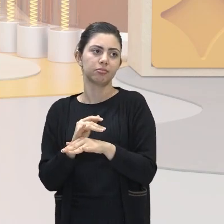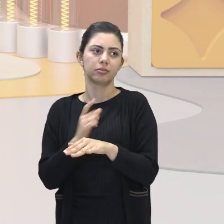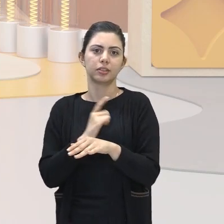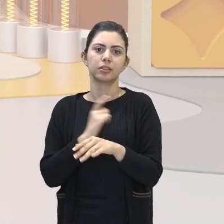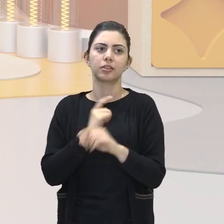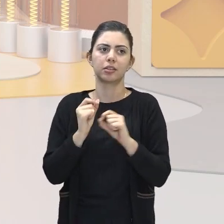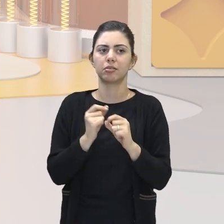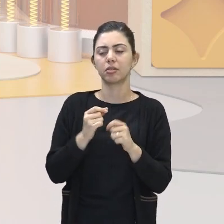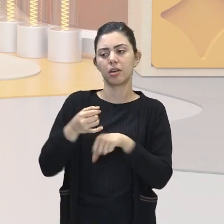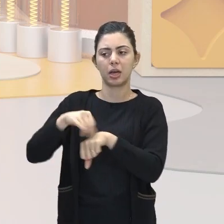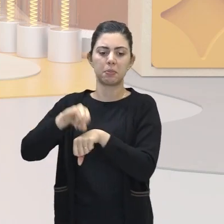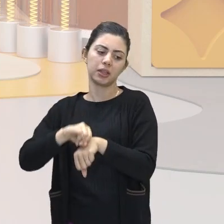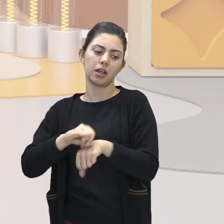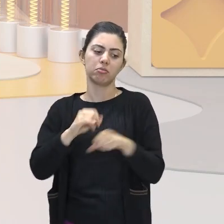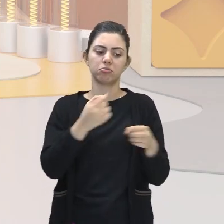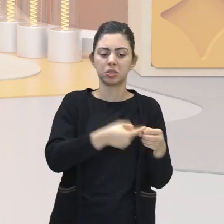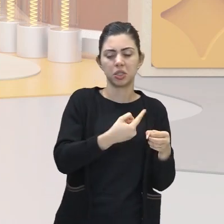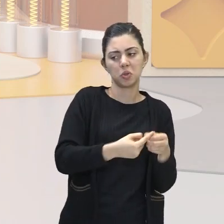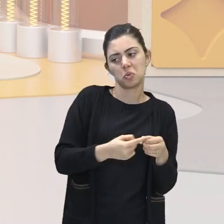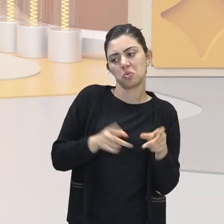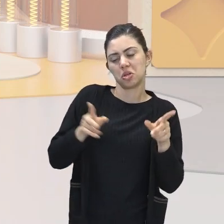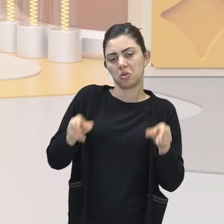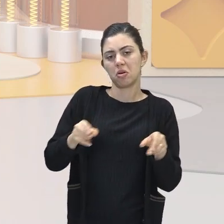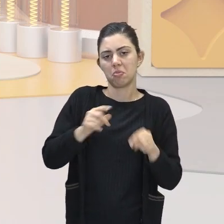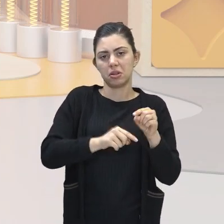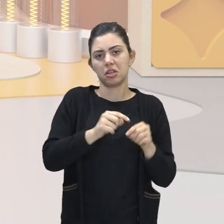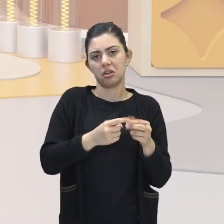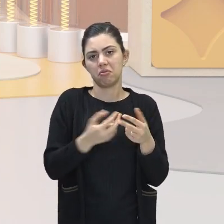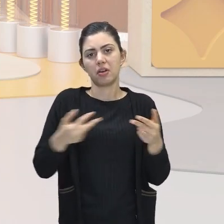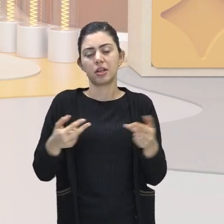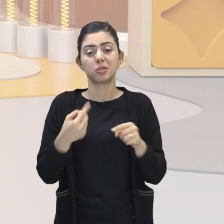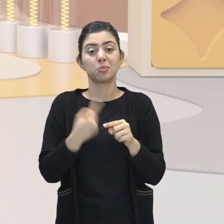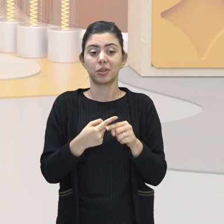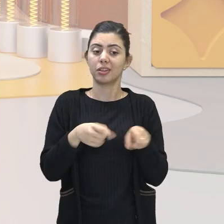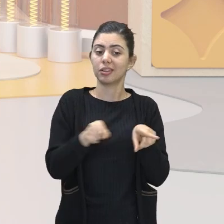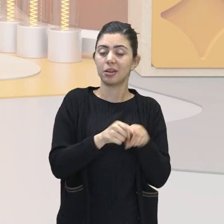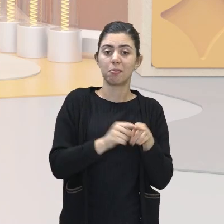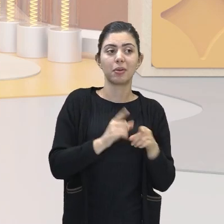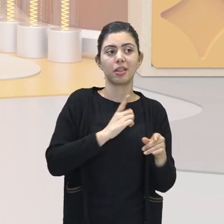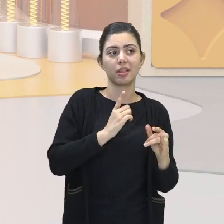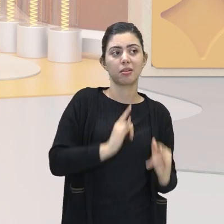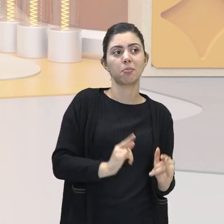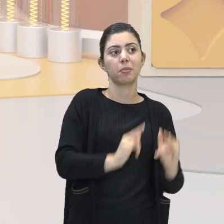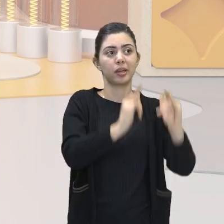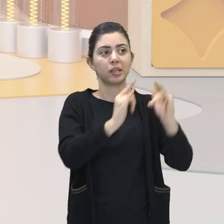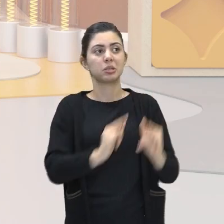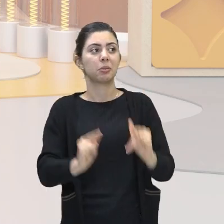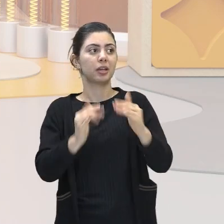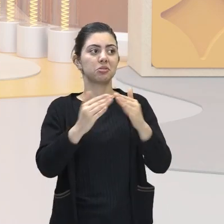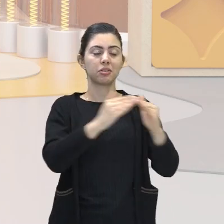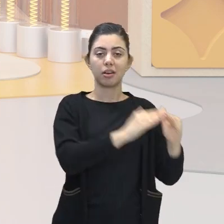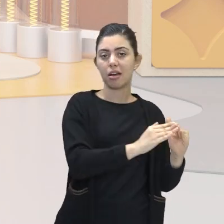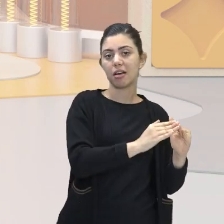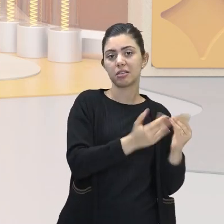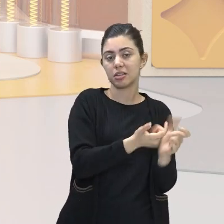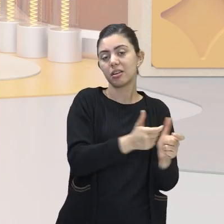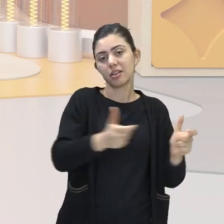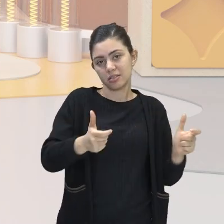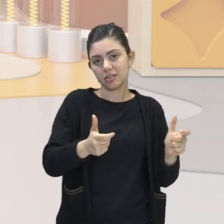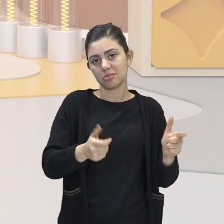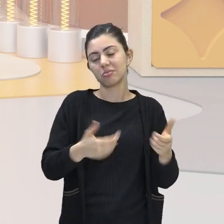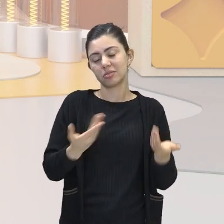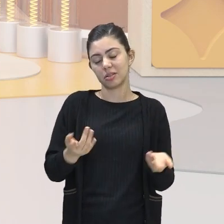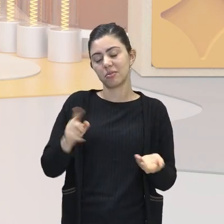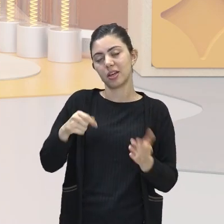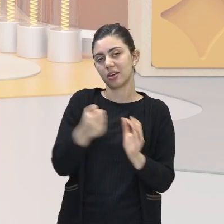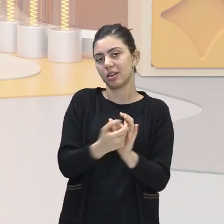que uma grande cidade tem, porque ela também se urbanizou. Então essa que é a característica ali dentro das grandes cidades.